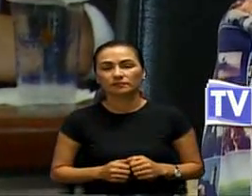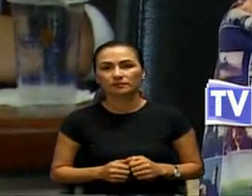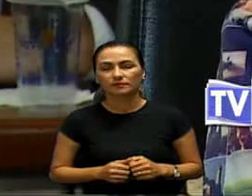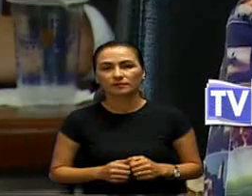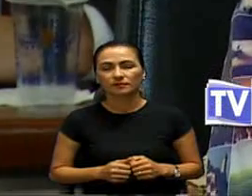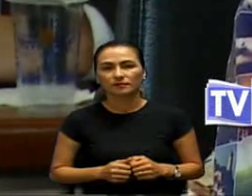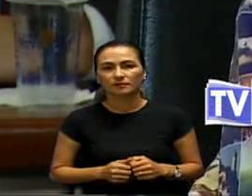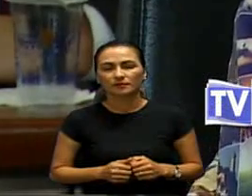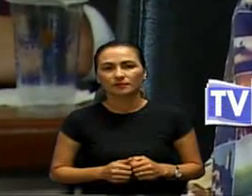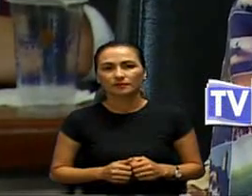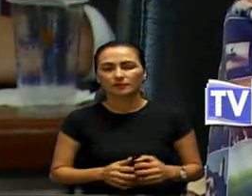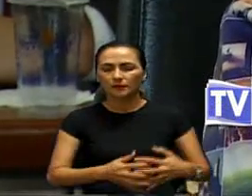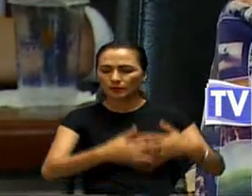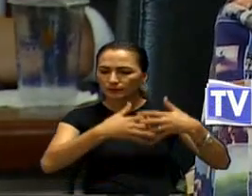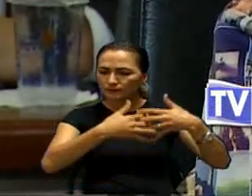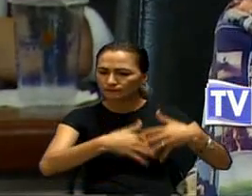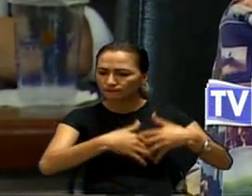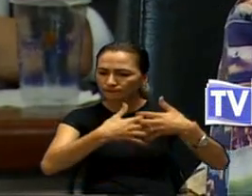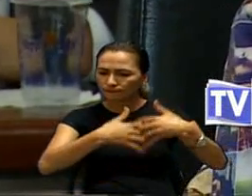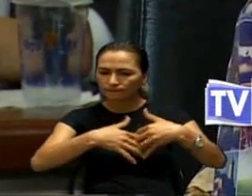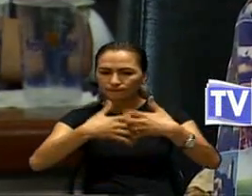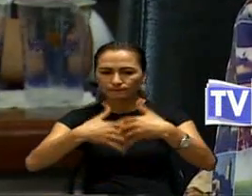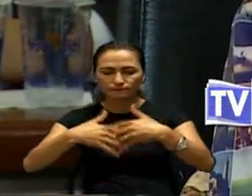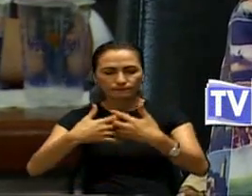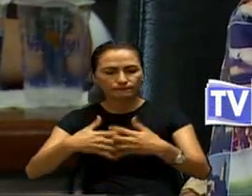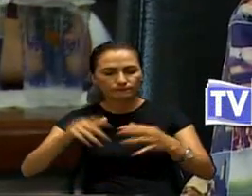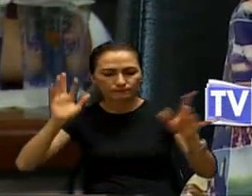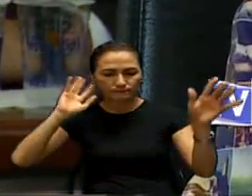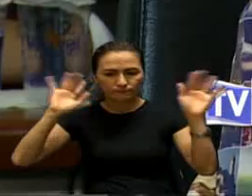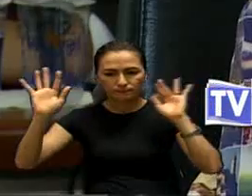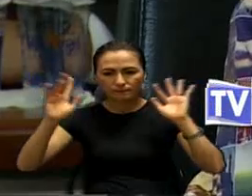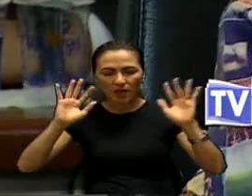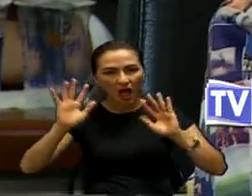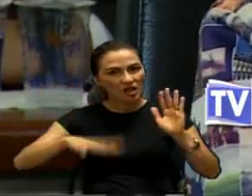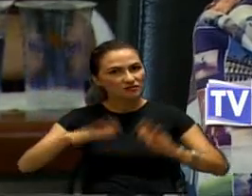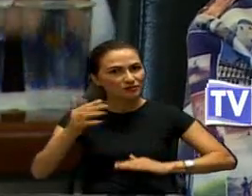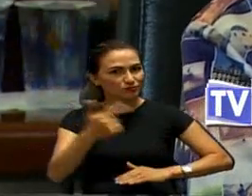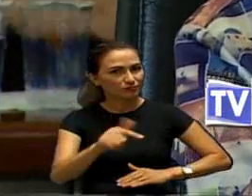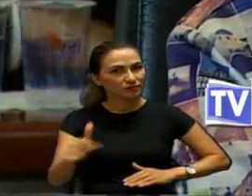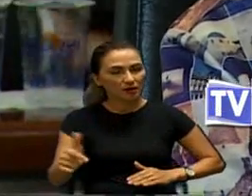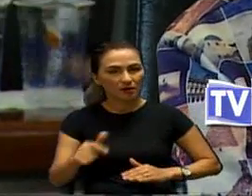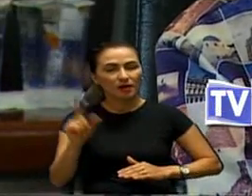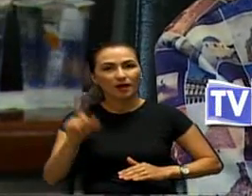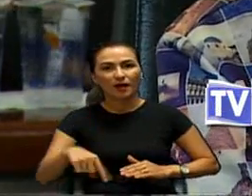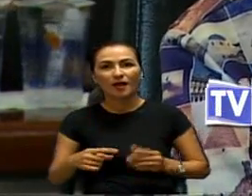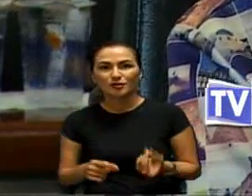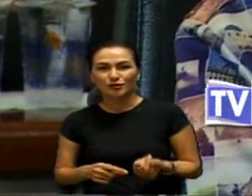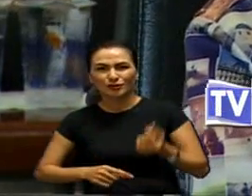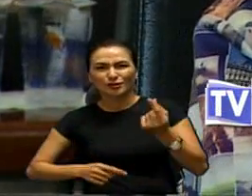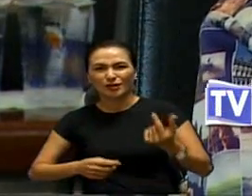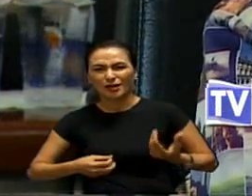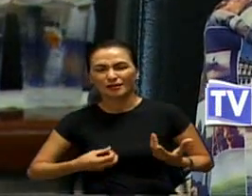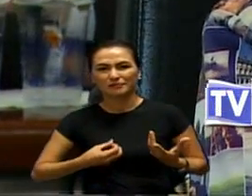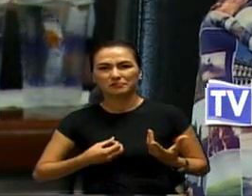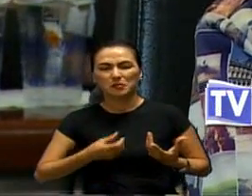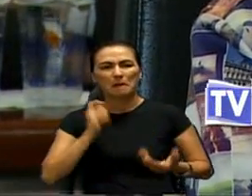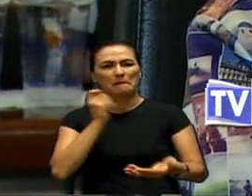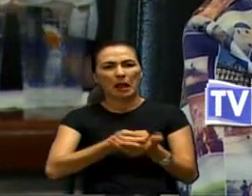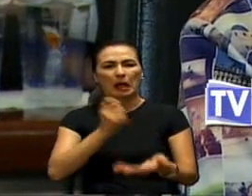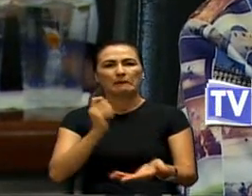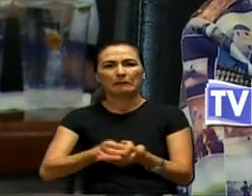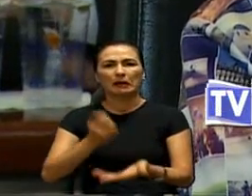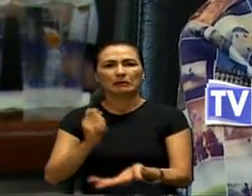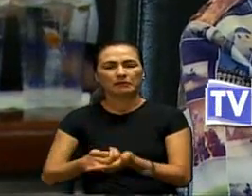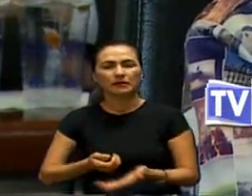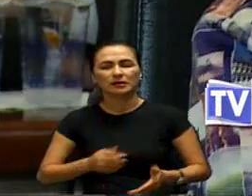que a gente não, muitas vezes não percebe, gastam um recurso fantástico, as maiores contas, né, que a prefeitura tem,